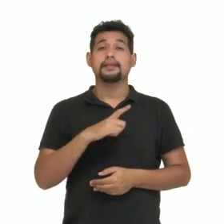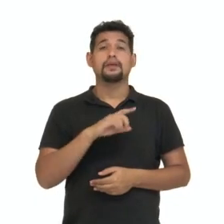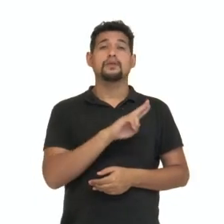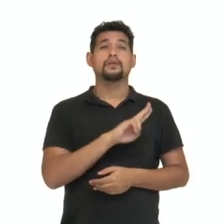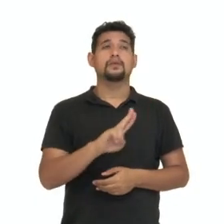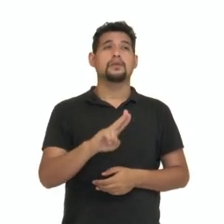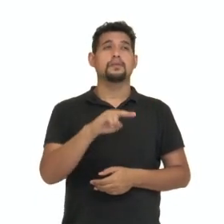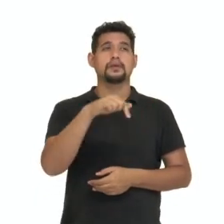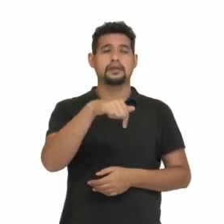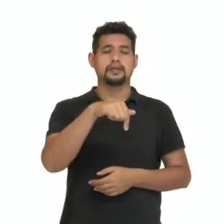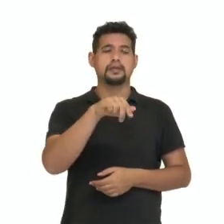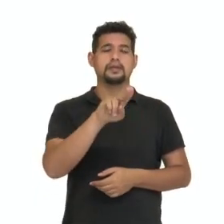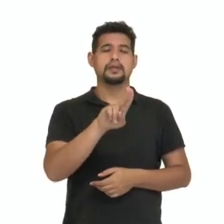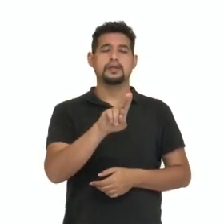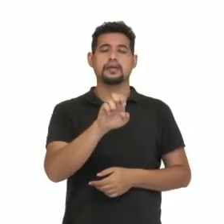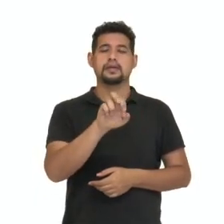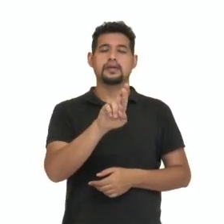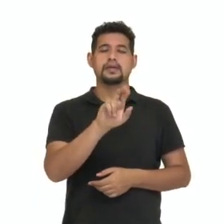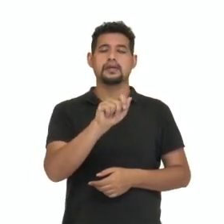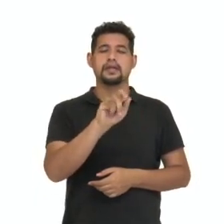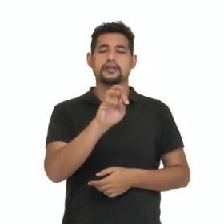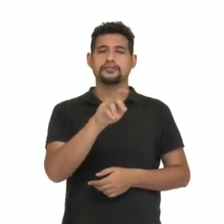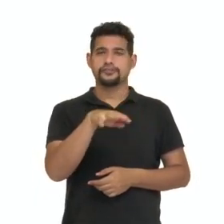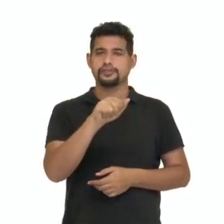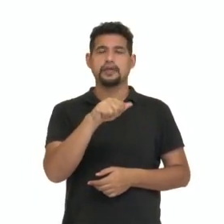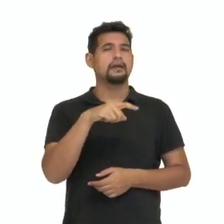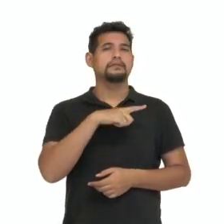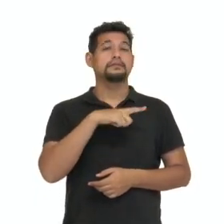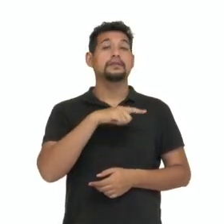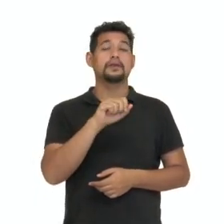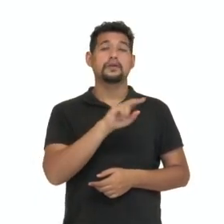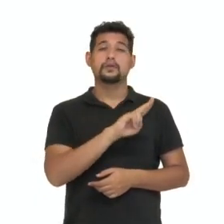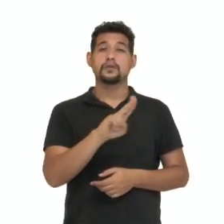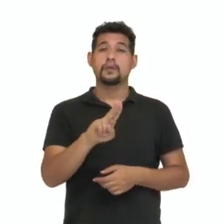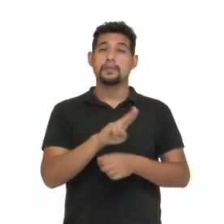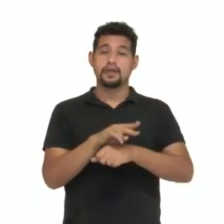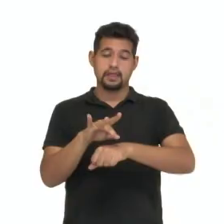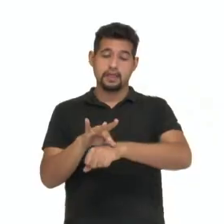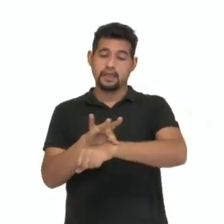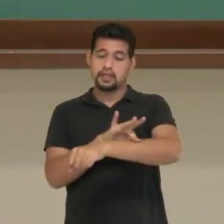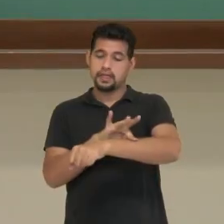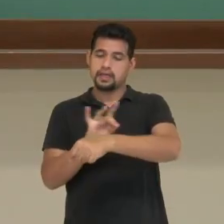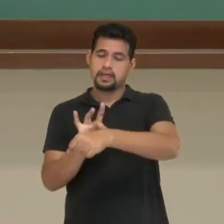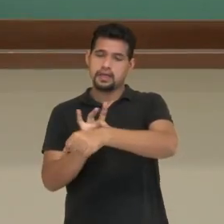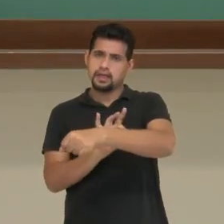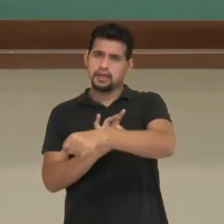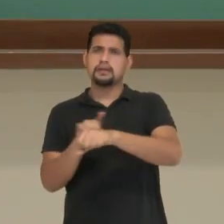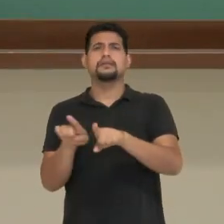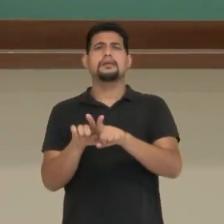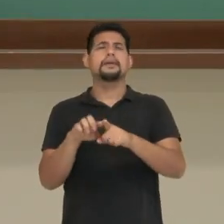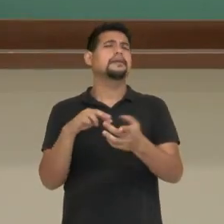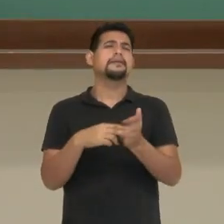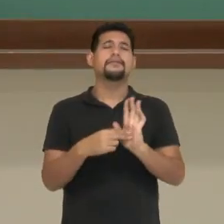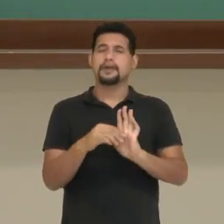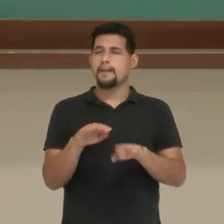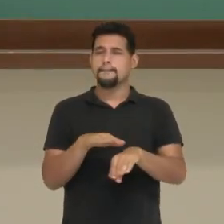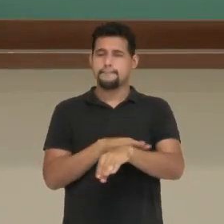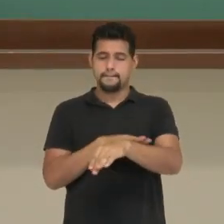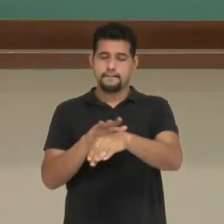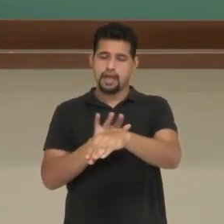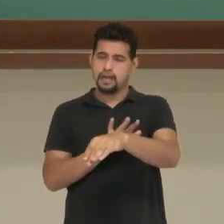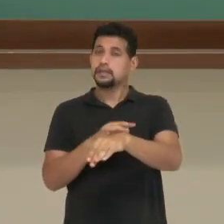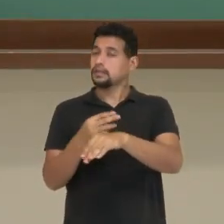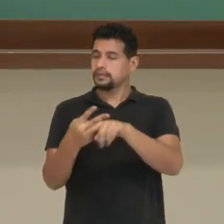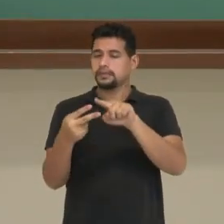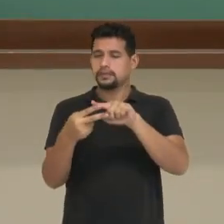queratina, que com duas camadas, né, que formando a epiderme e a derme, né, formando aqui uma parte da pele,